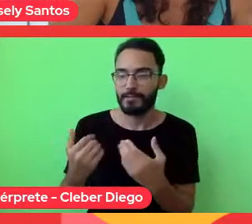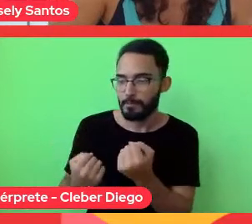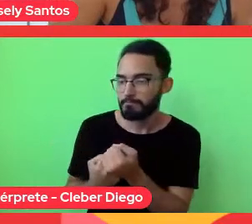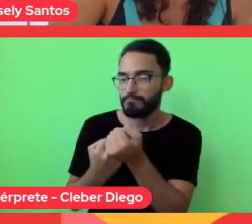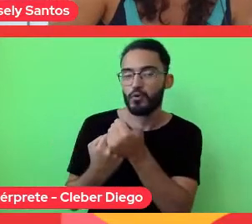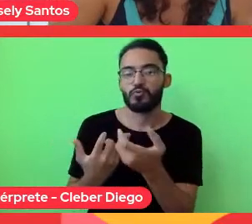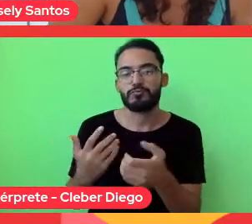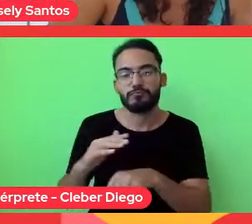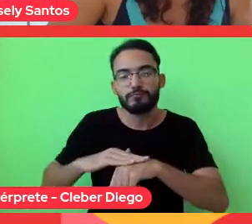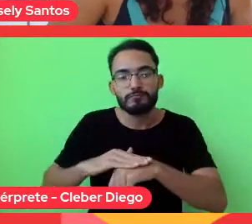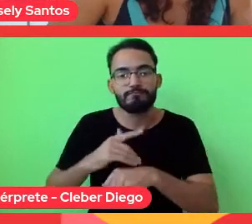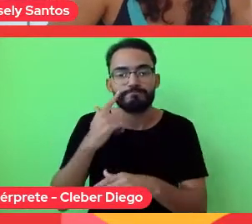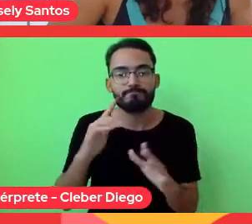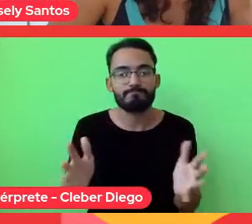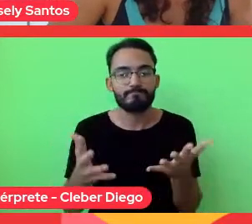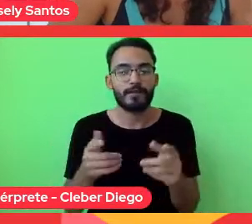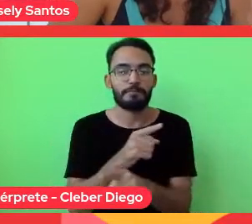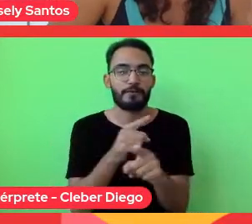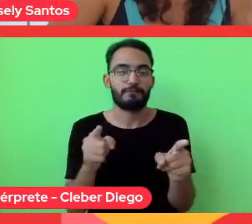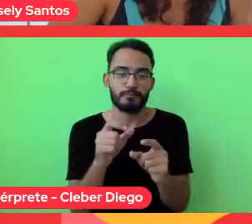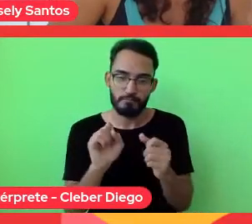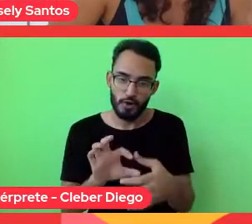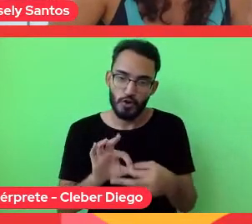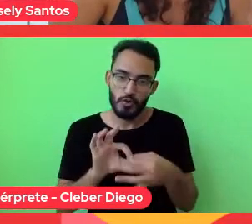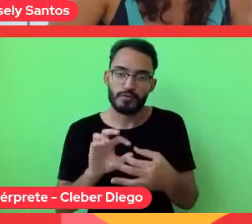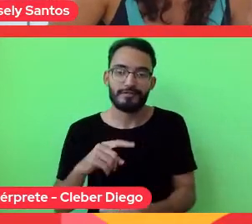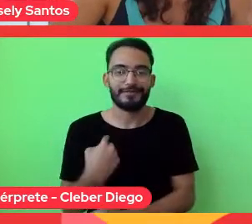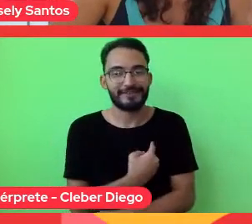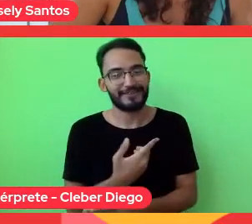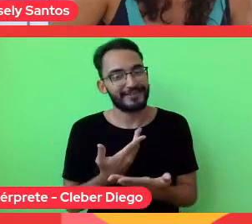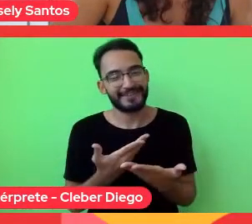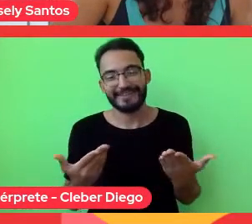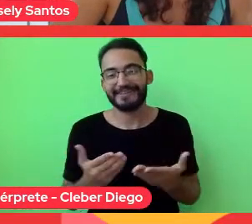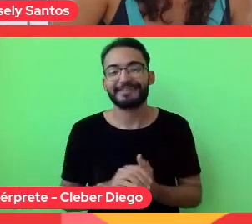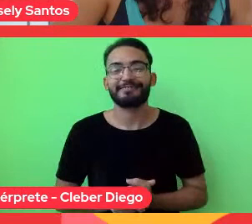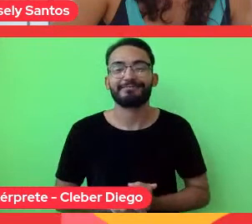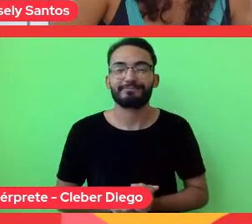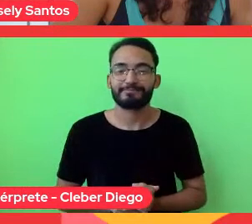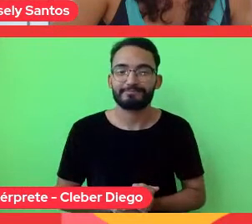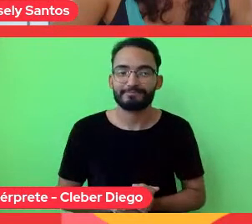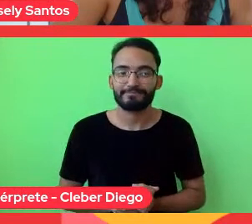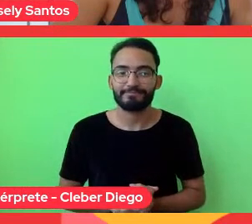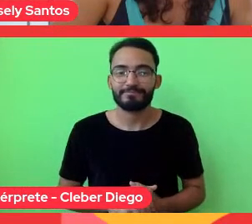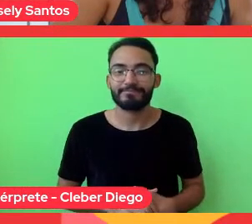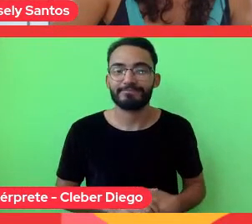estender essa mão para vocês. Contem com a gente. E é isso.